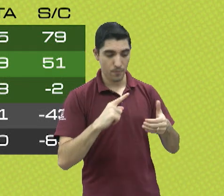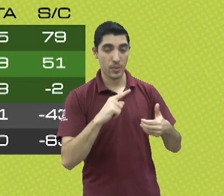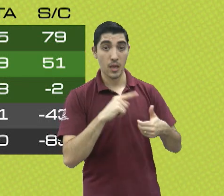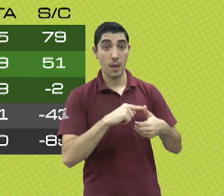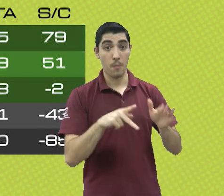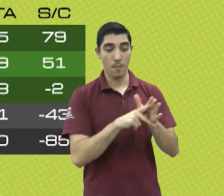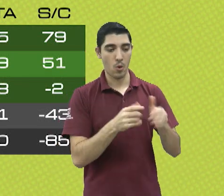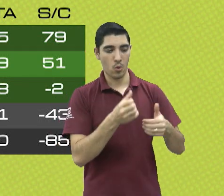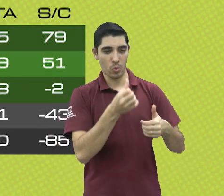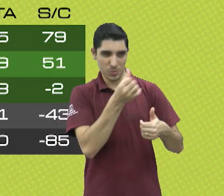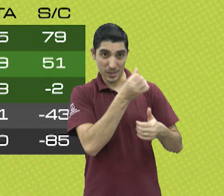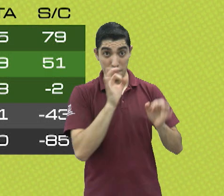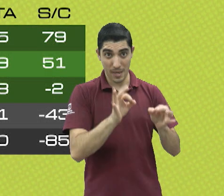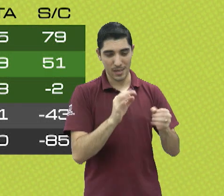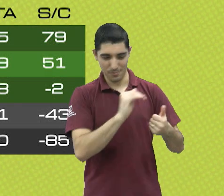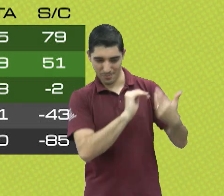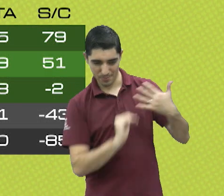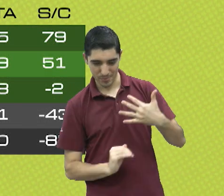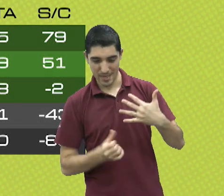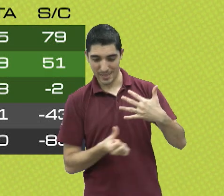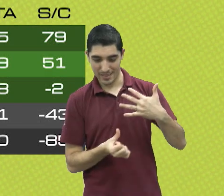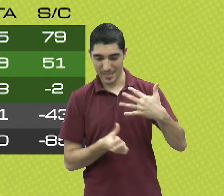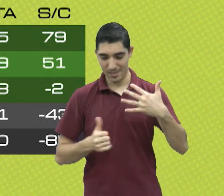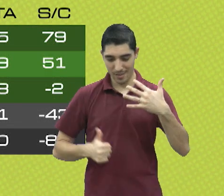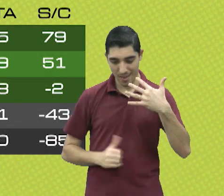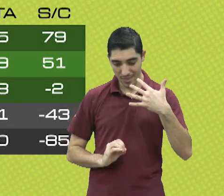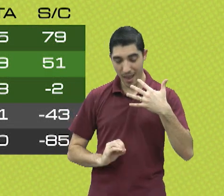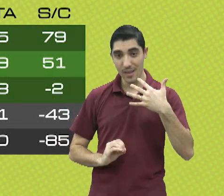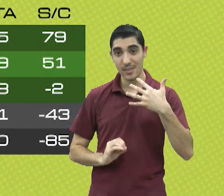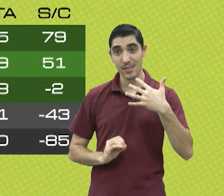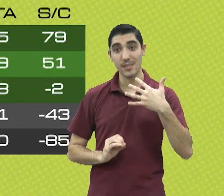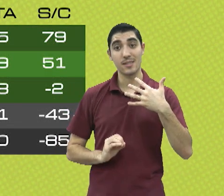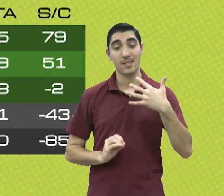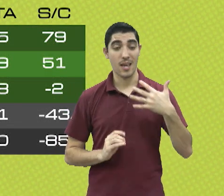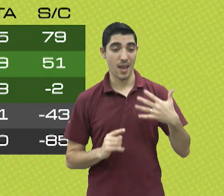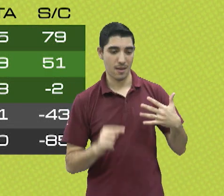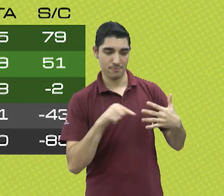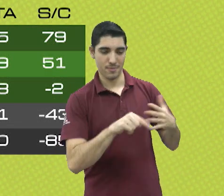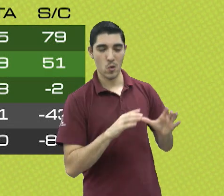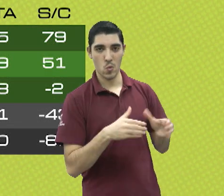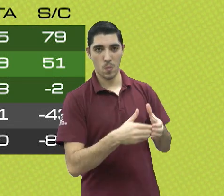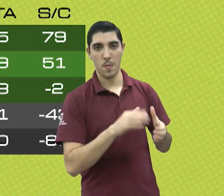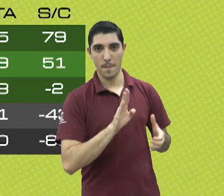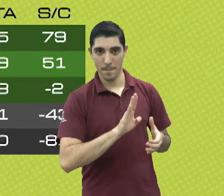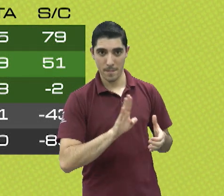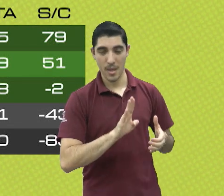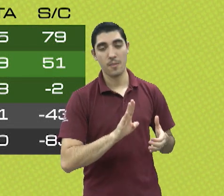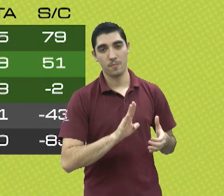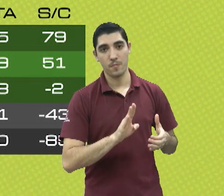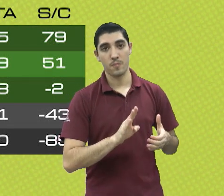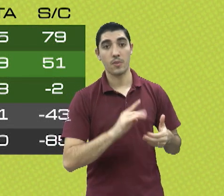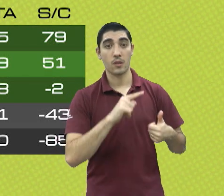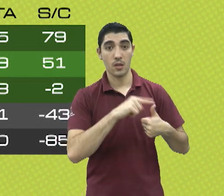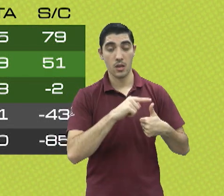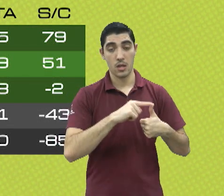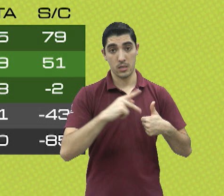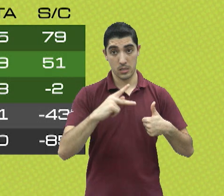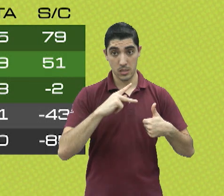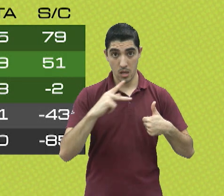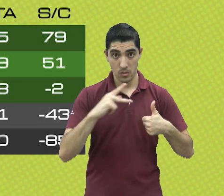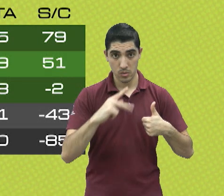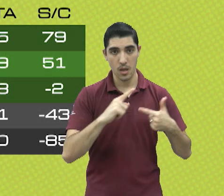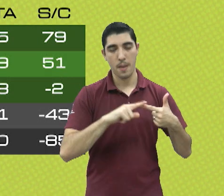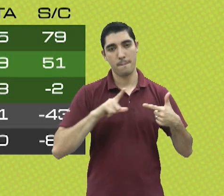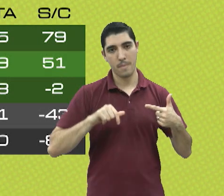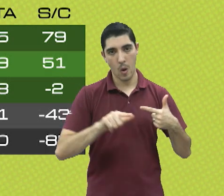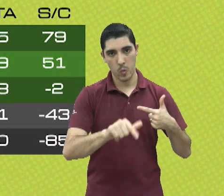ao 10º lugar, e eles jogaram dentro do seu grupo, né? Então, cada um fez 4 partidas. O São José terminou em primeiro, Bauru